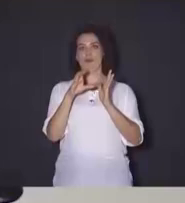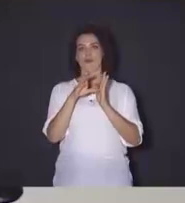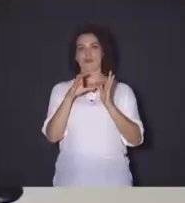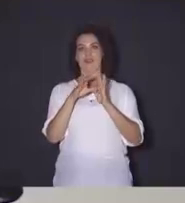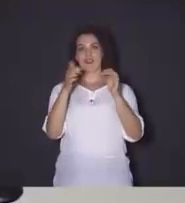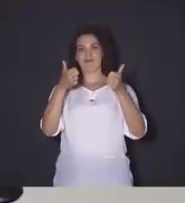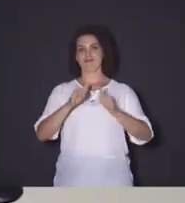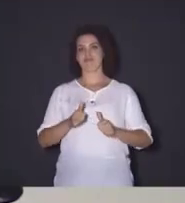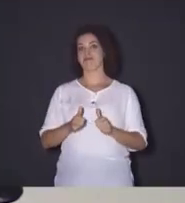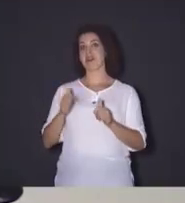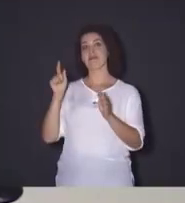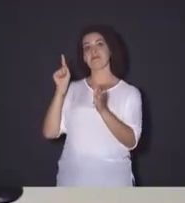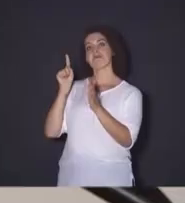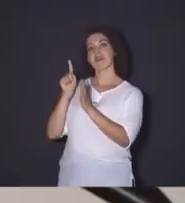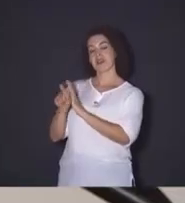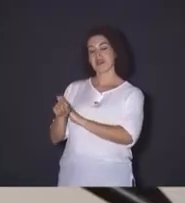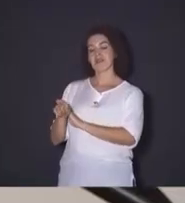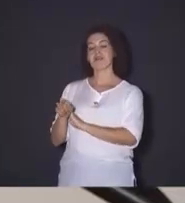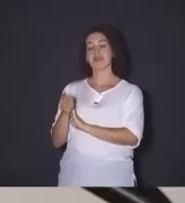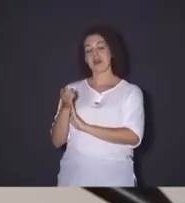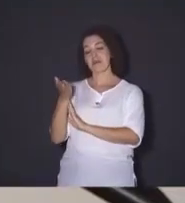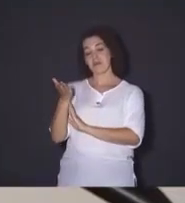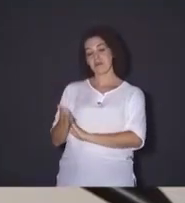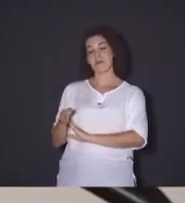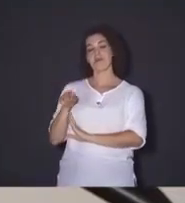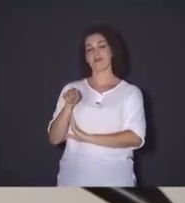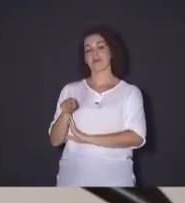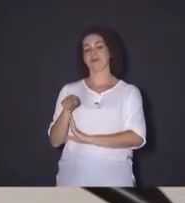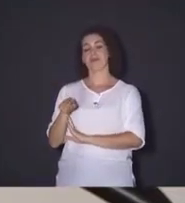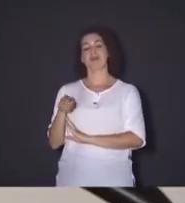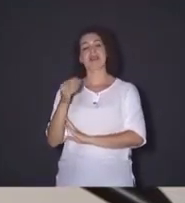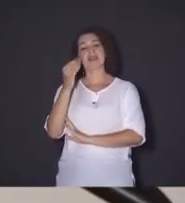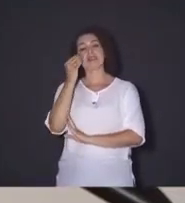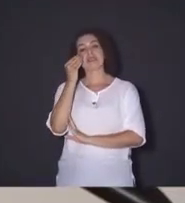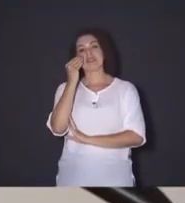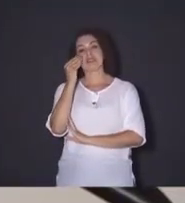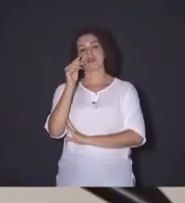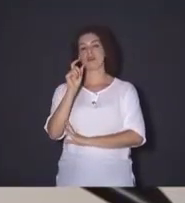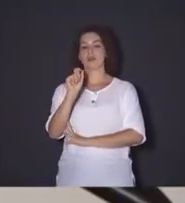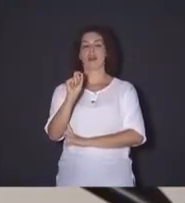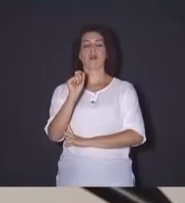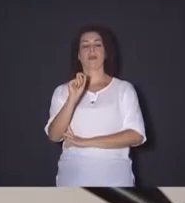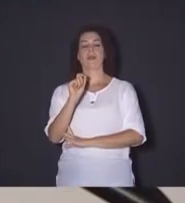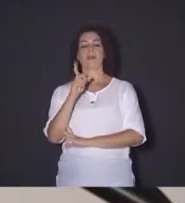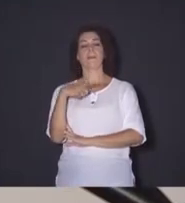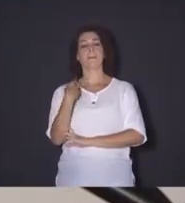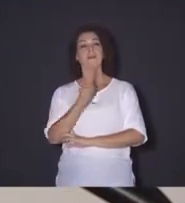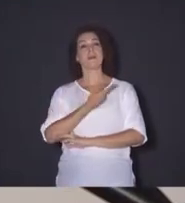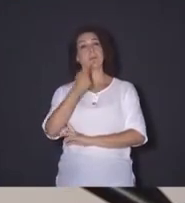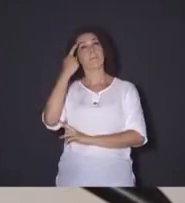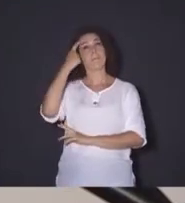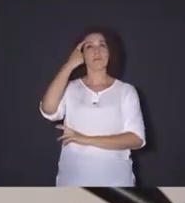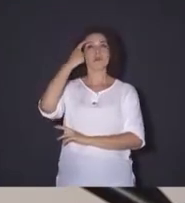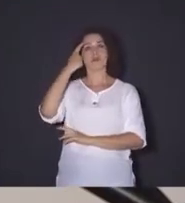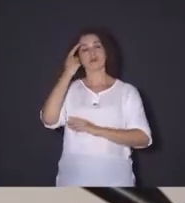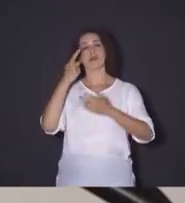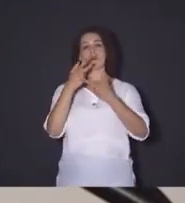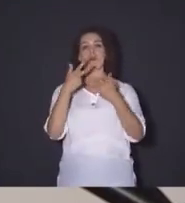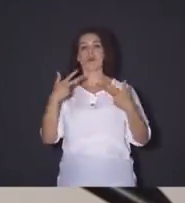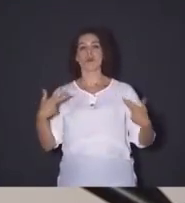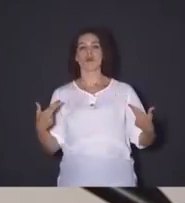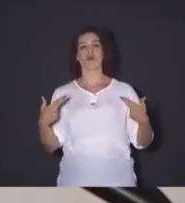fazer essa pergunta pra senhora específico para ver se a gente já vem pensando alguma coisa a